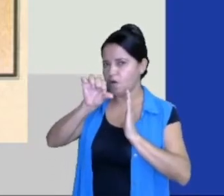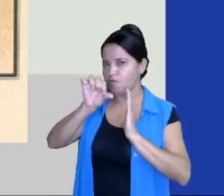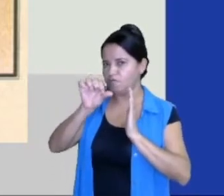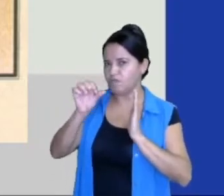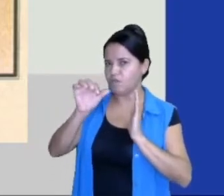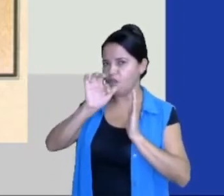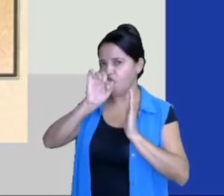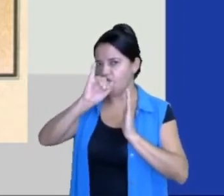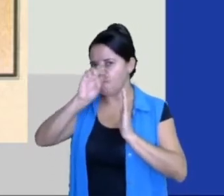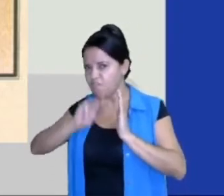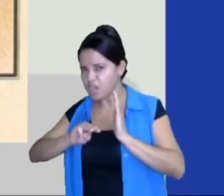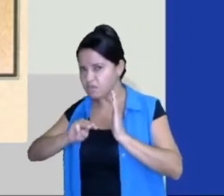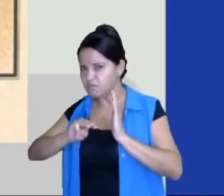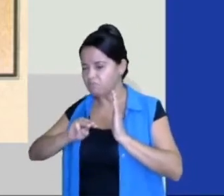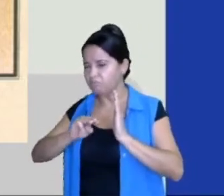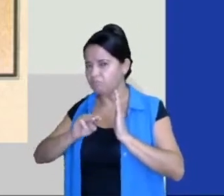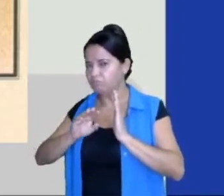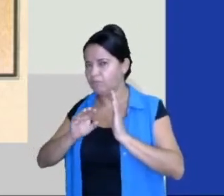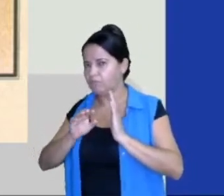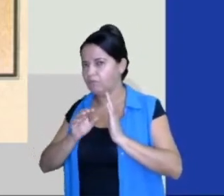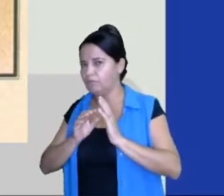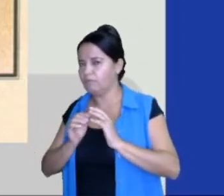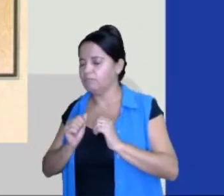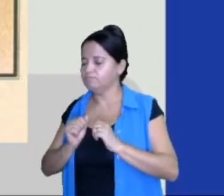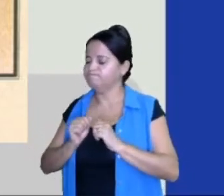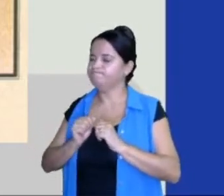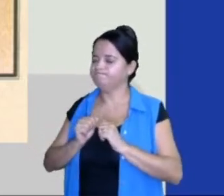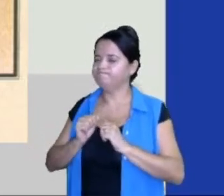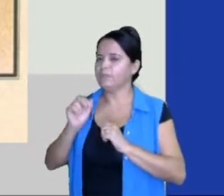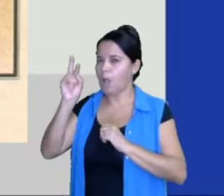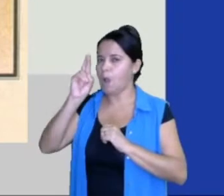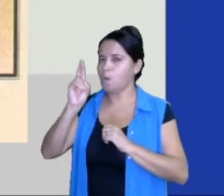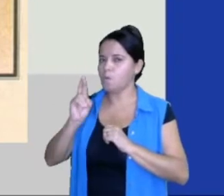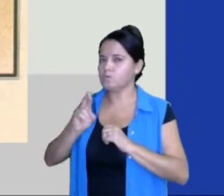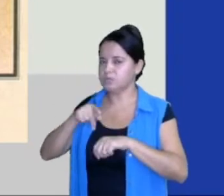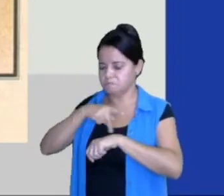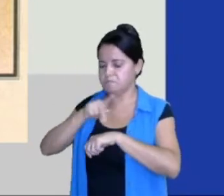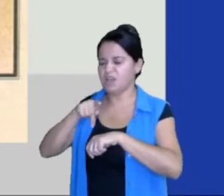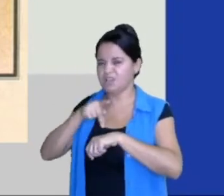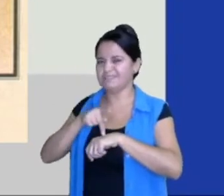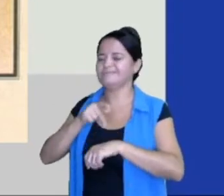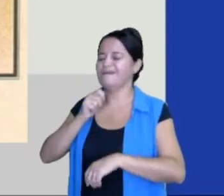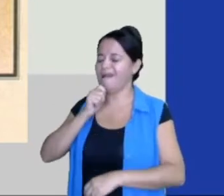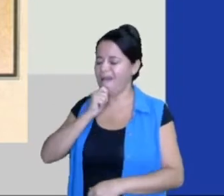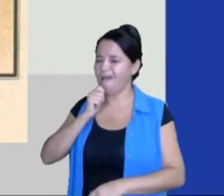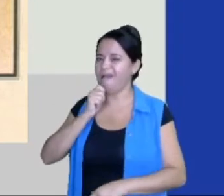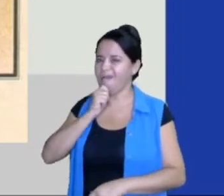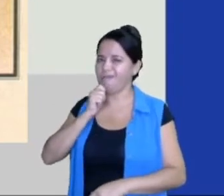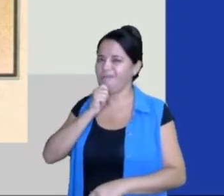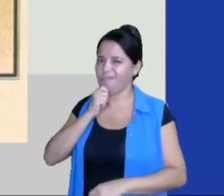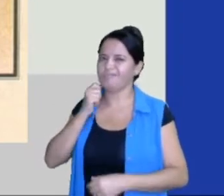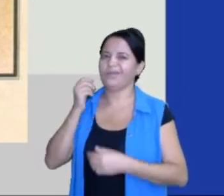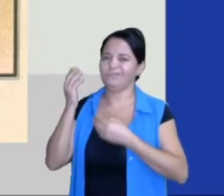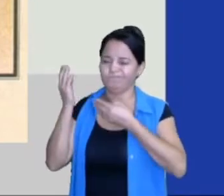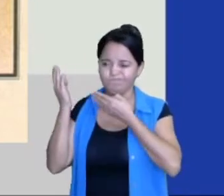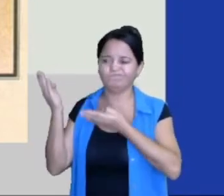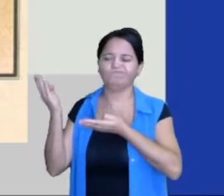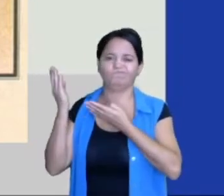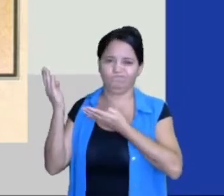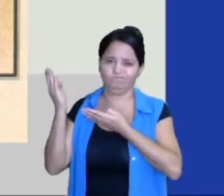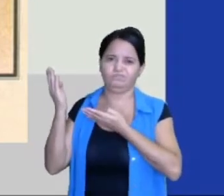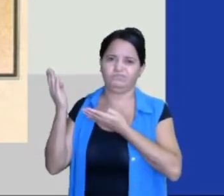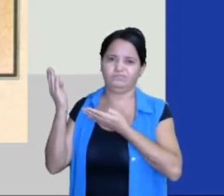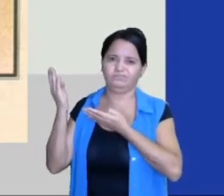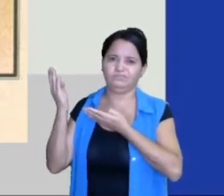a Rússia ainda ficava nessa condição de servidão coletiva,